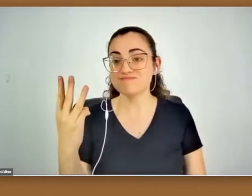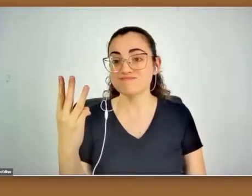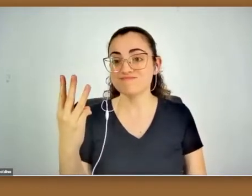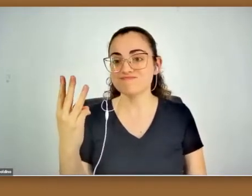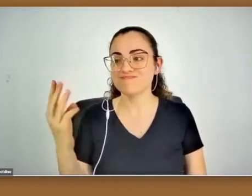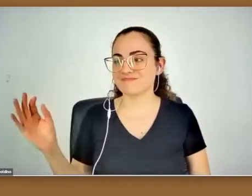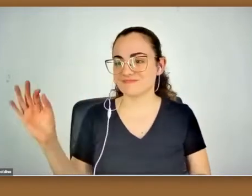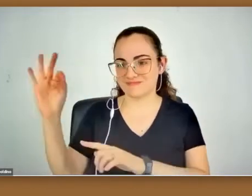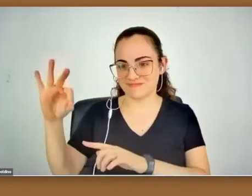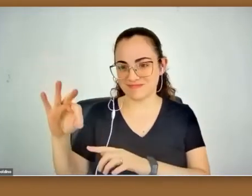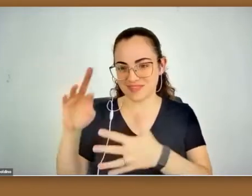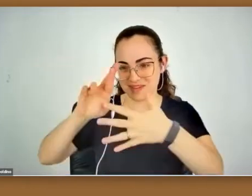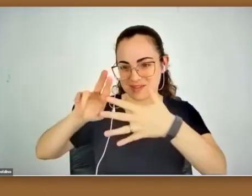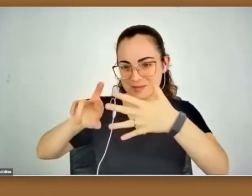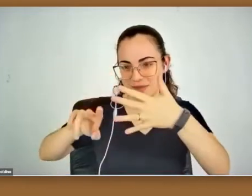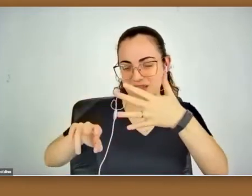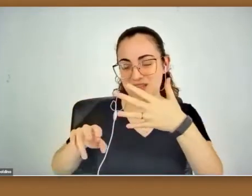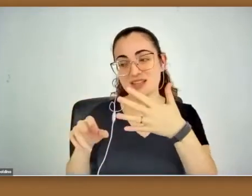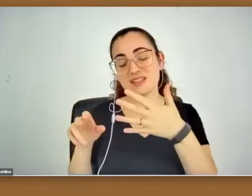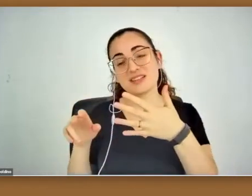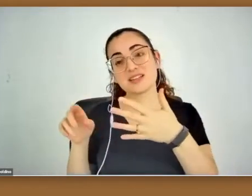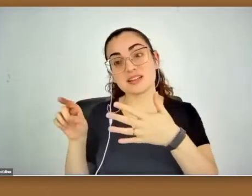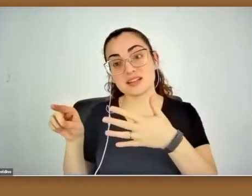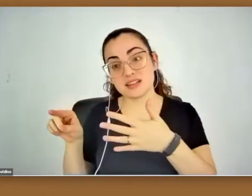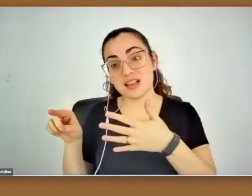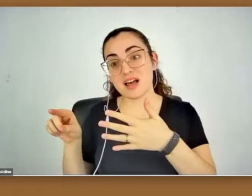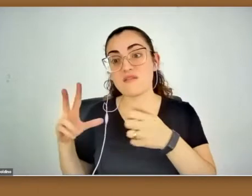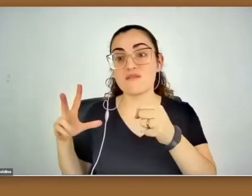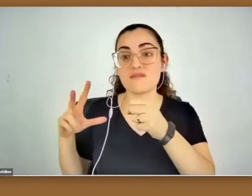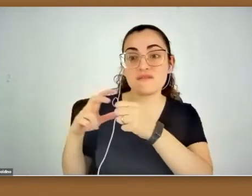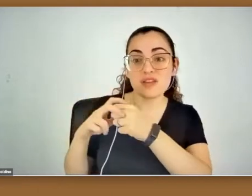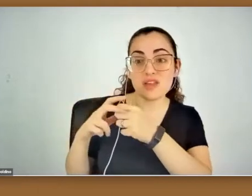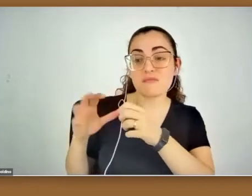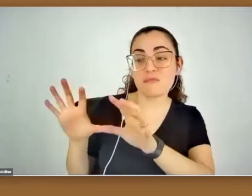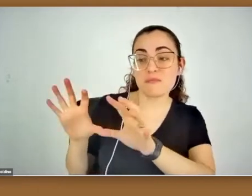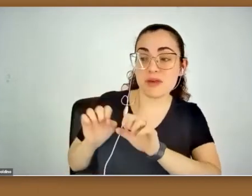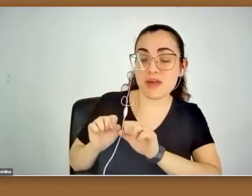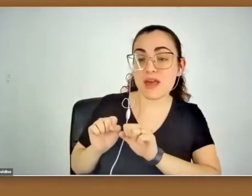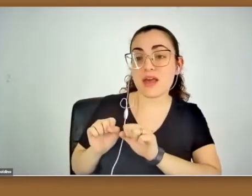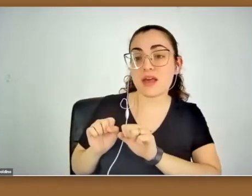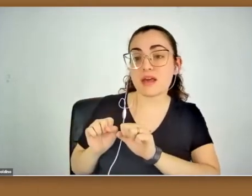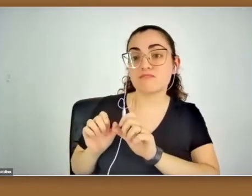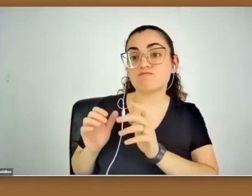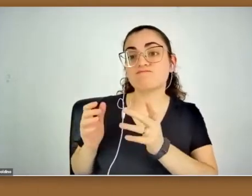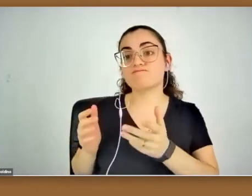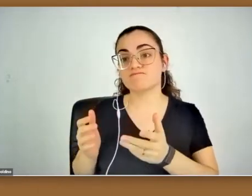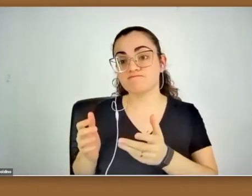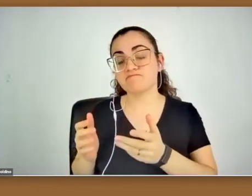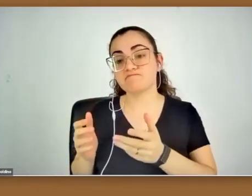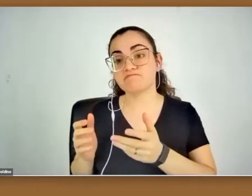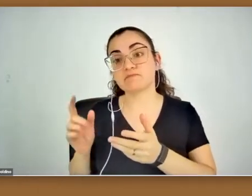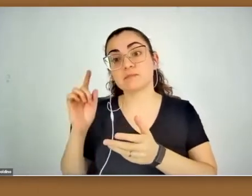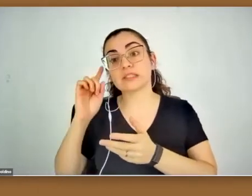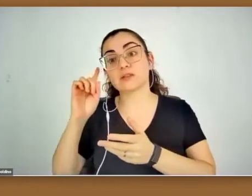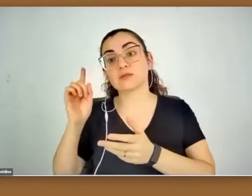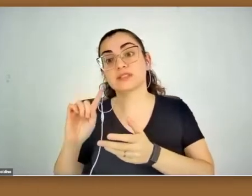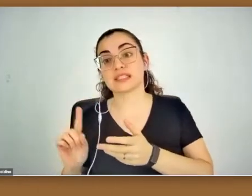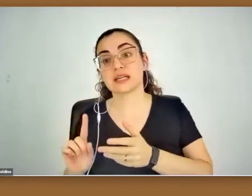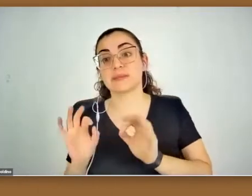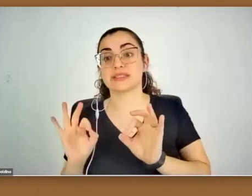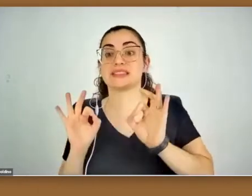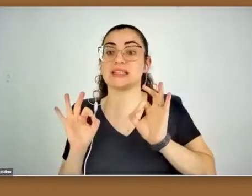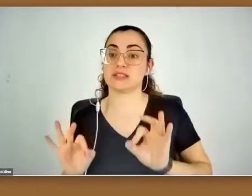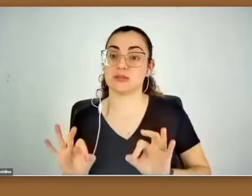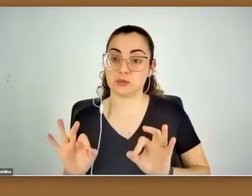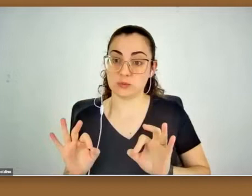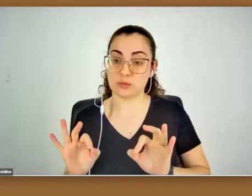potenciais. Isso porque, né, se observa em laboratório a potencialidade dele fazer a transmissão. Mas ainda não há uma comprovação ou